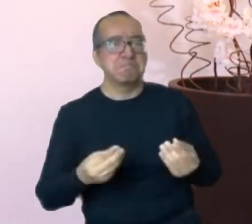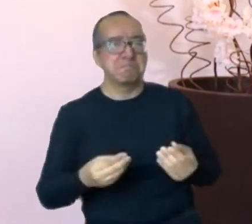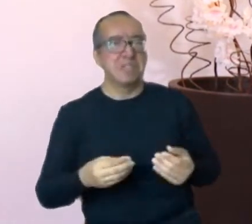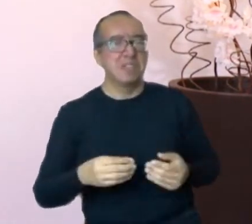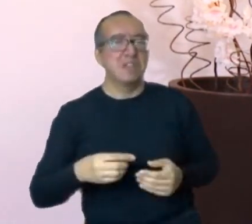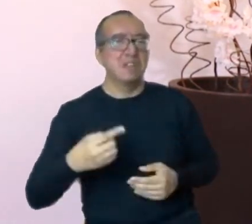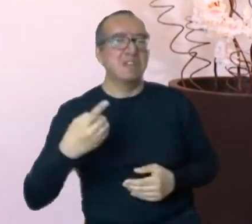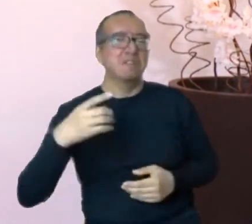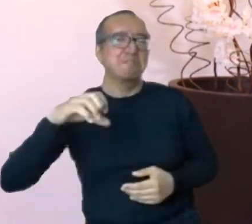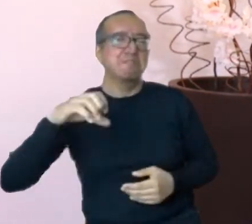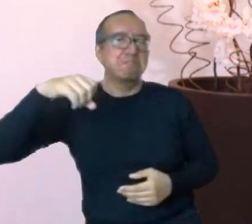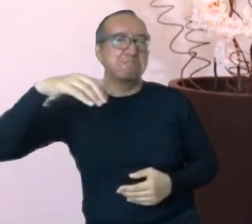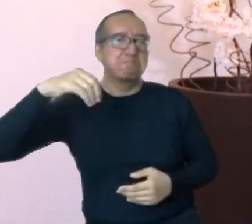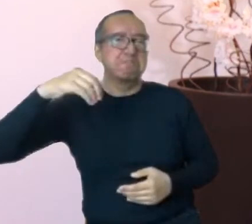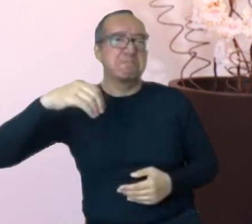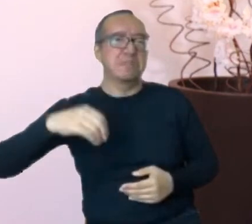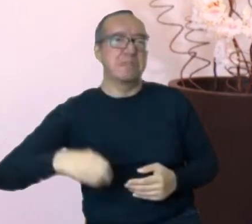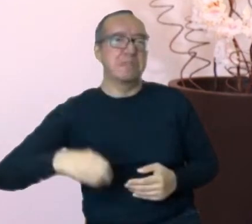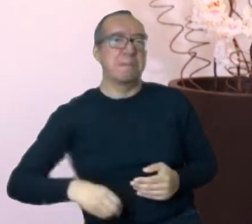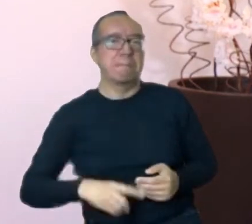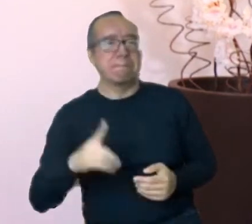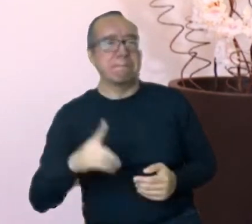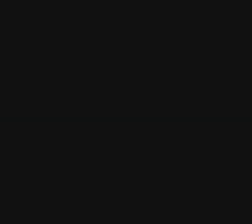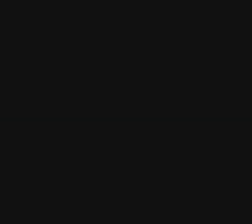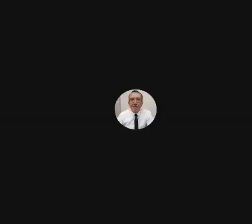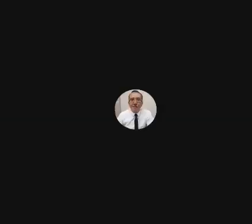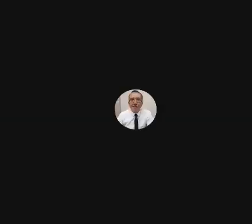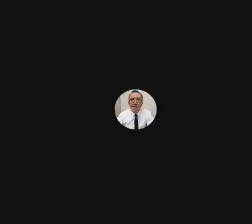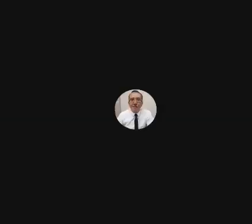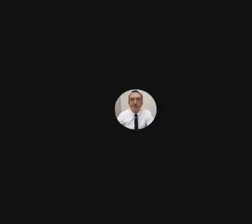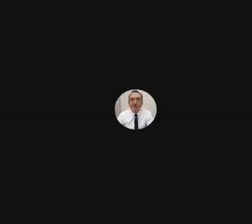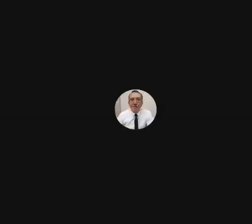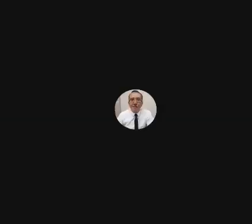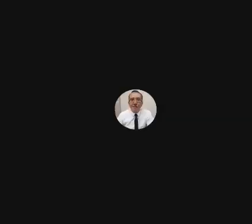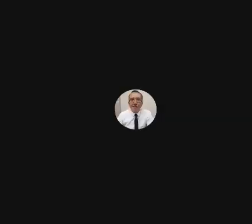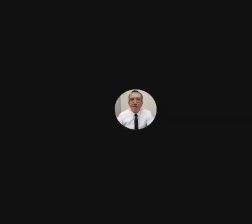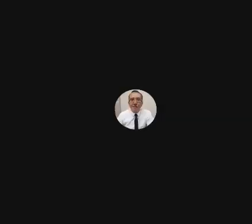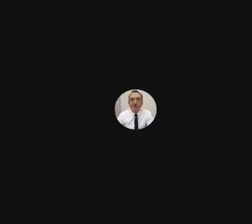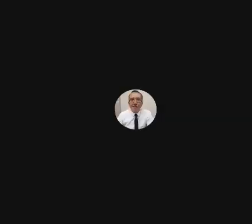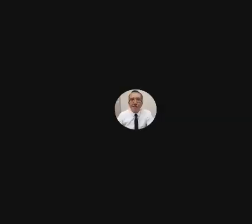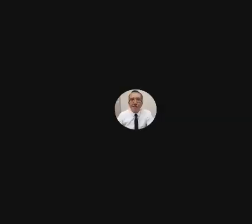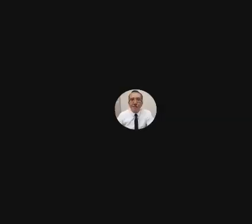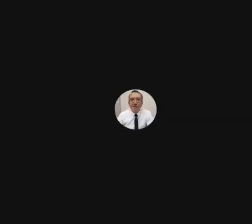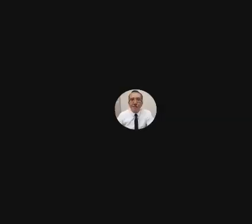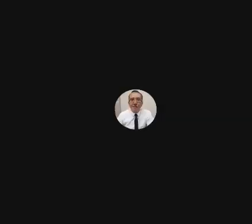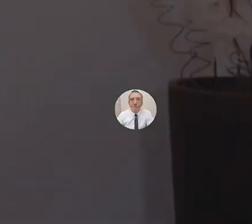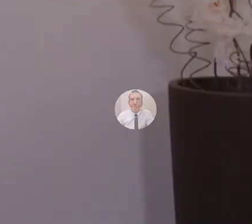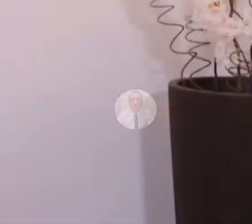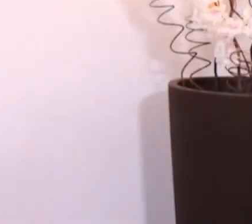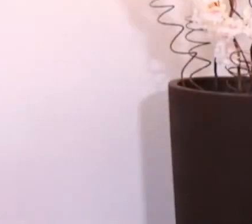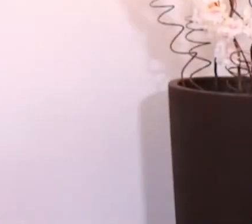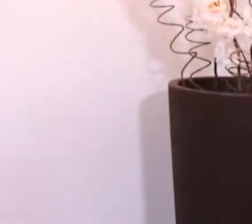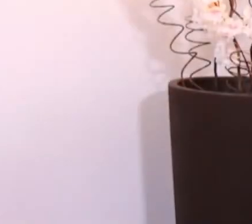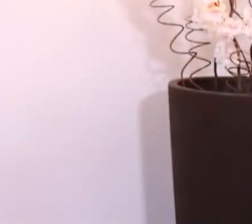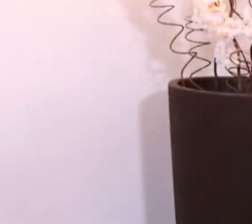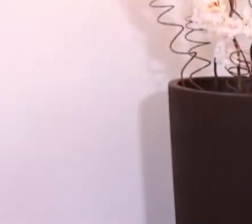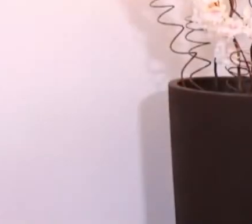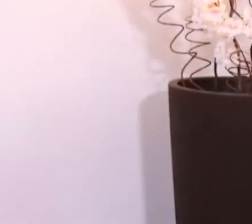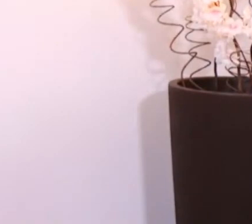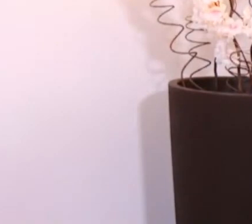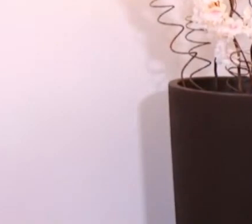ela fez a obra dos salvos. Doutora Zilda era uma católica, uma mulher de